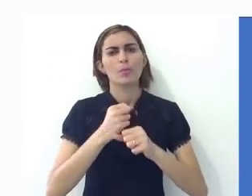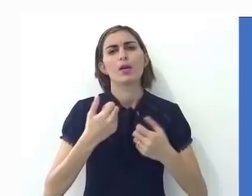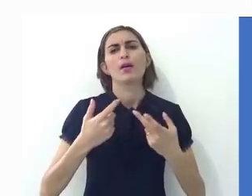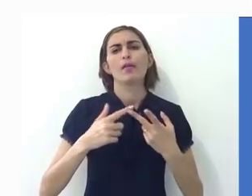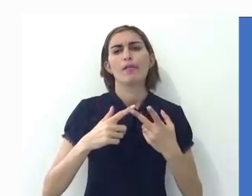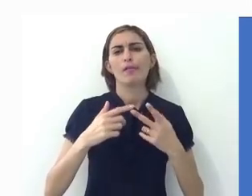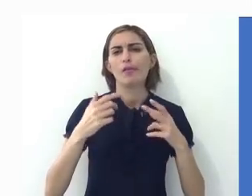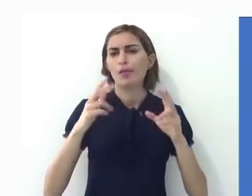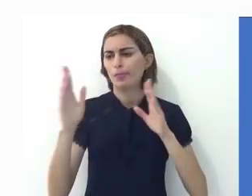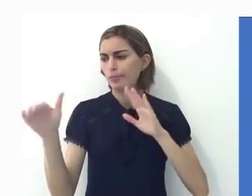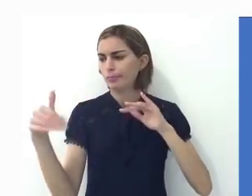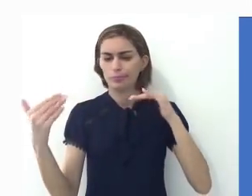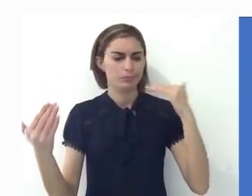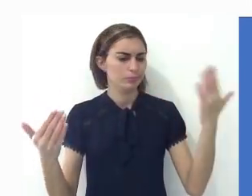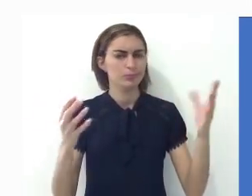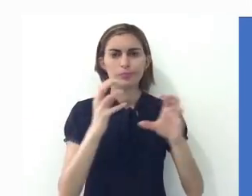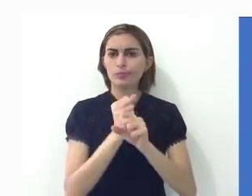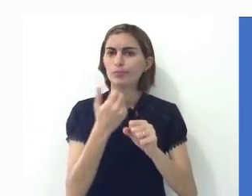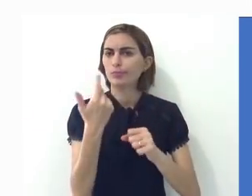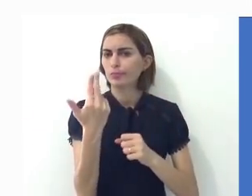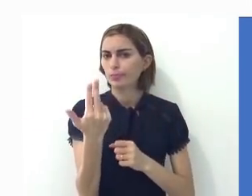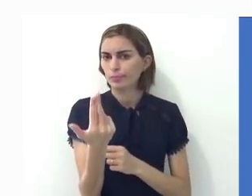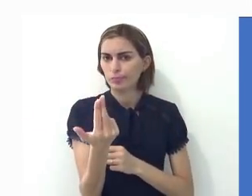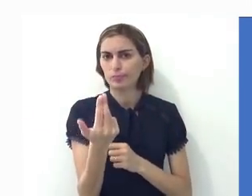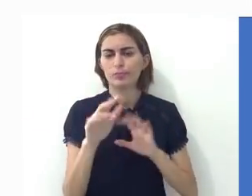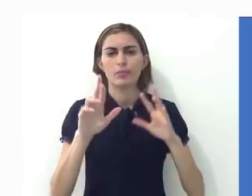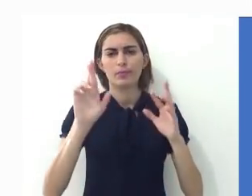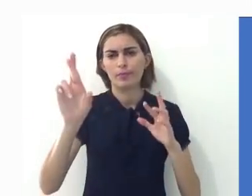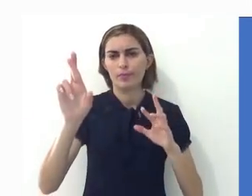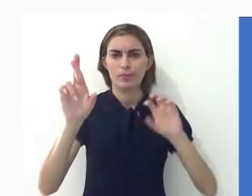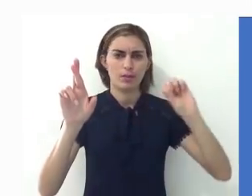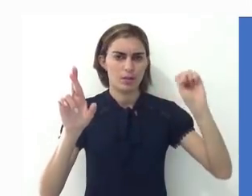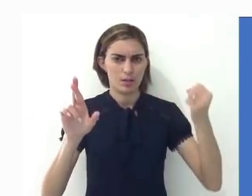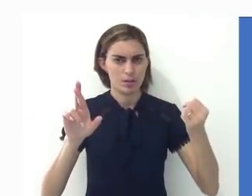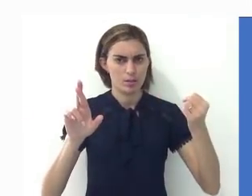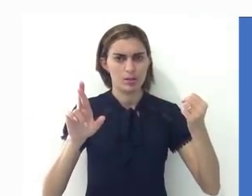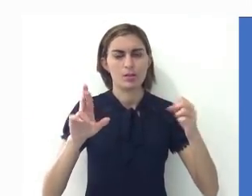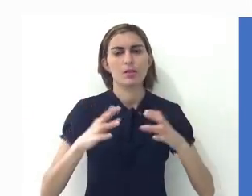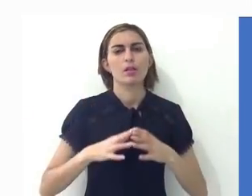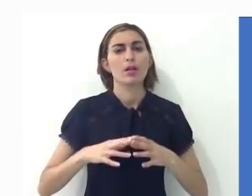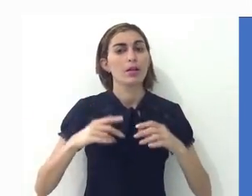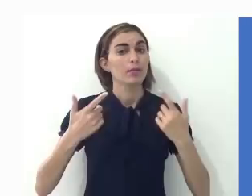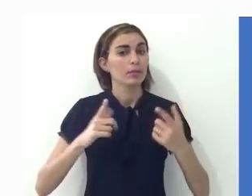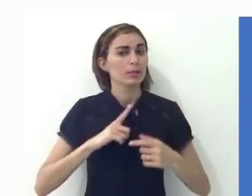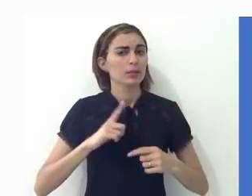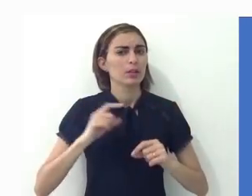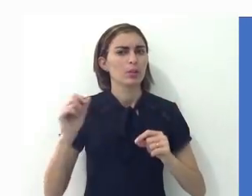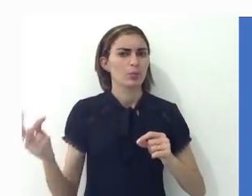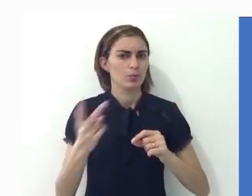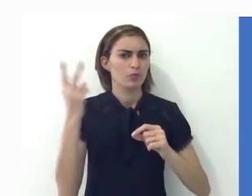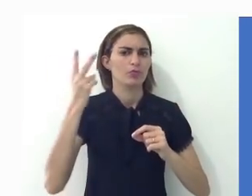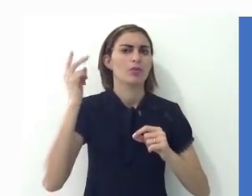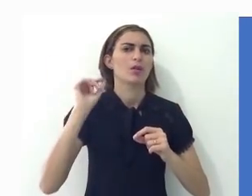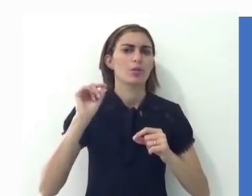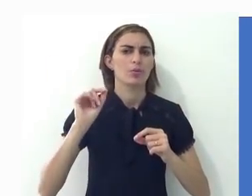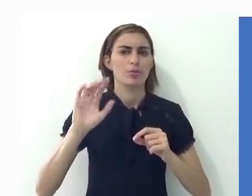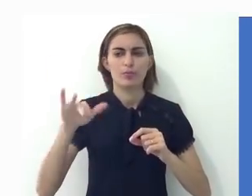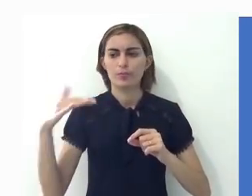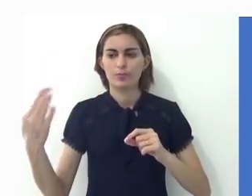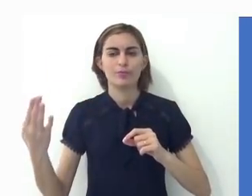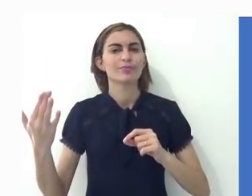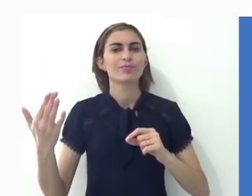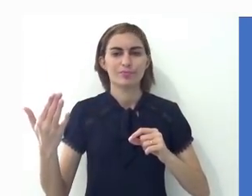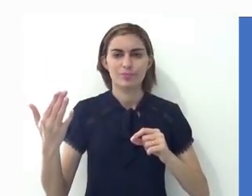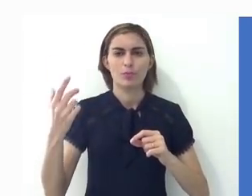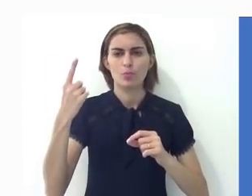as propriedades dos lados opostos terem a mesma medida, então RS, que é o lado de baixo, vai ter o valor